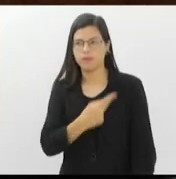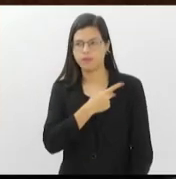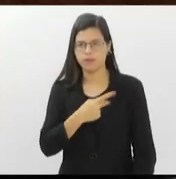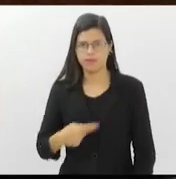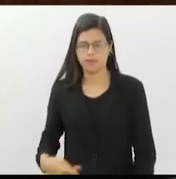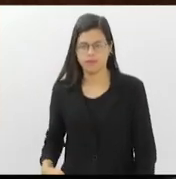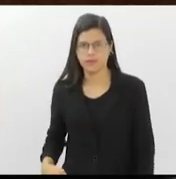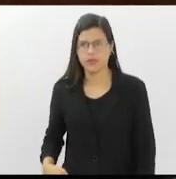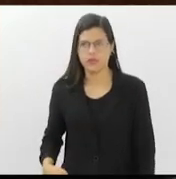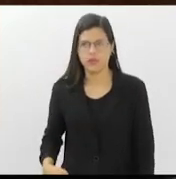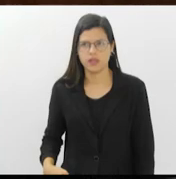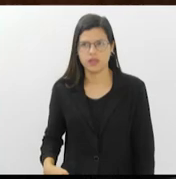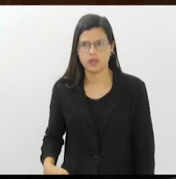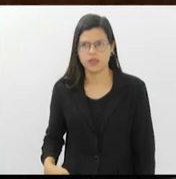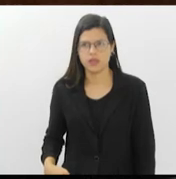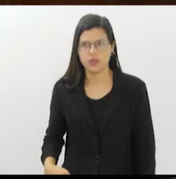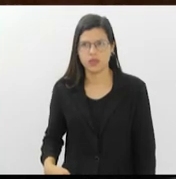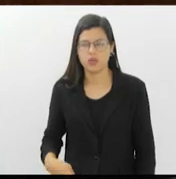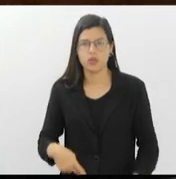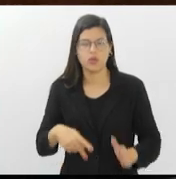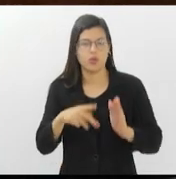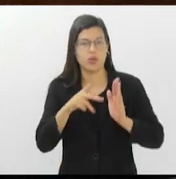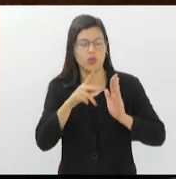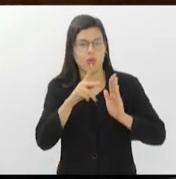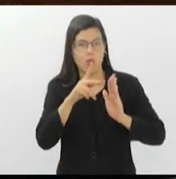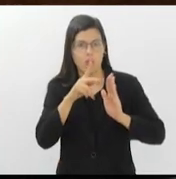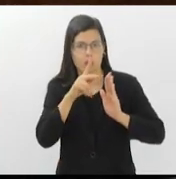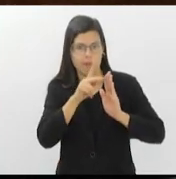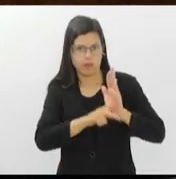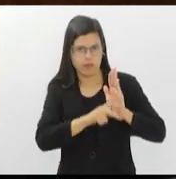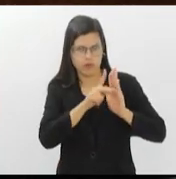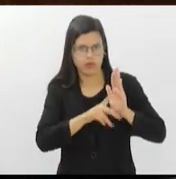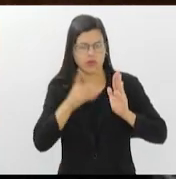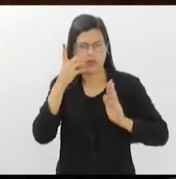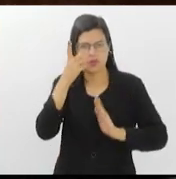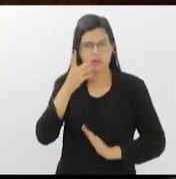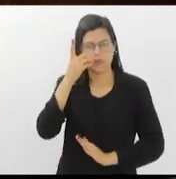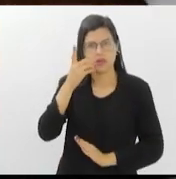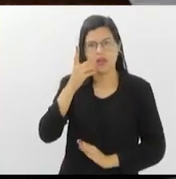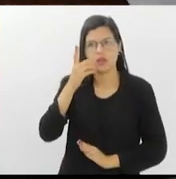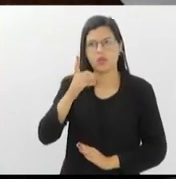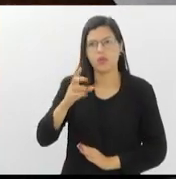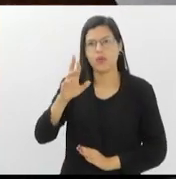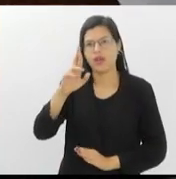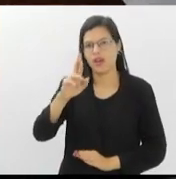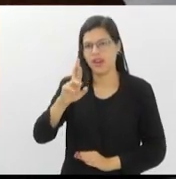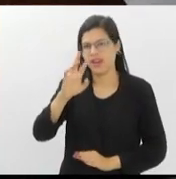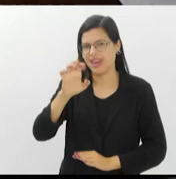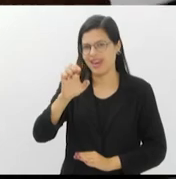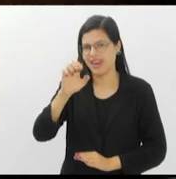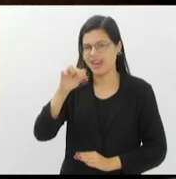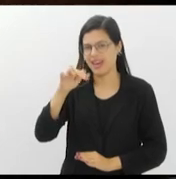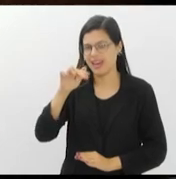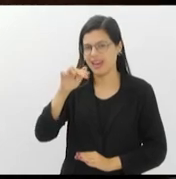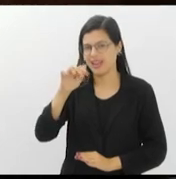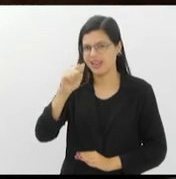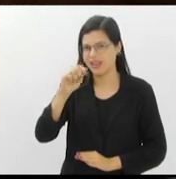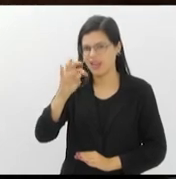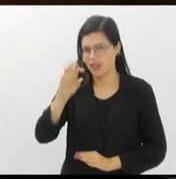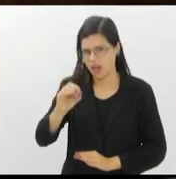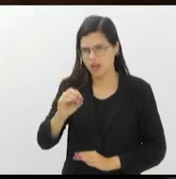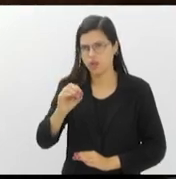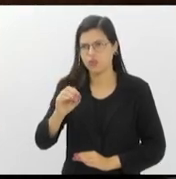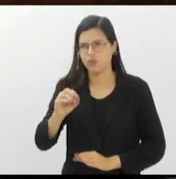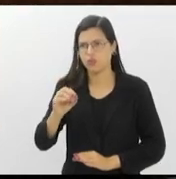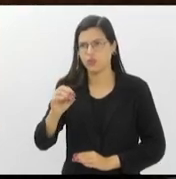projeto do deputado Renato Cozzolino, quando era parlamentar,